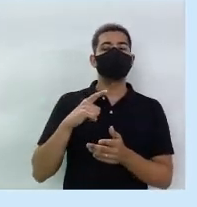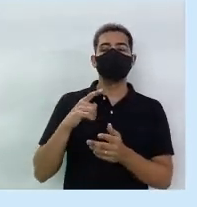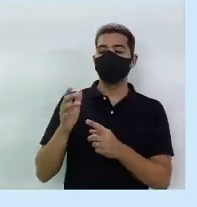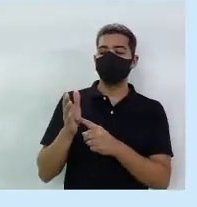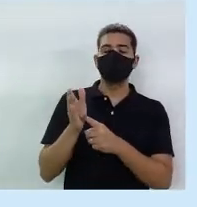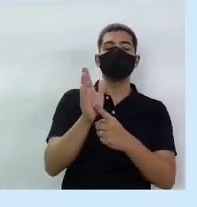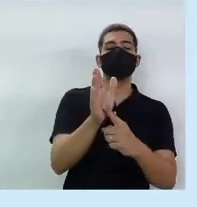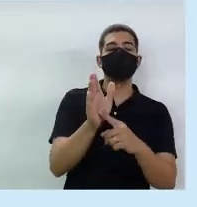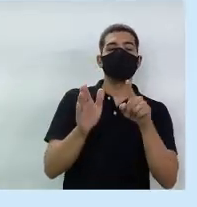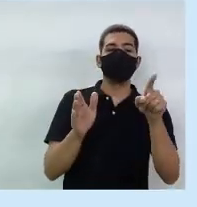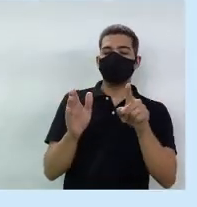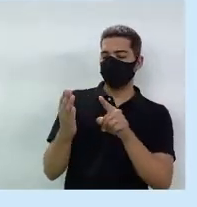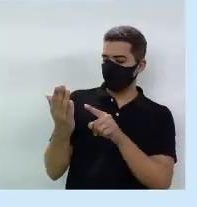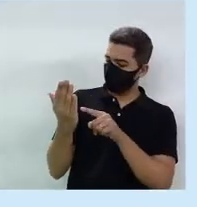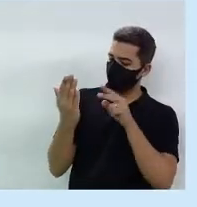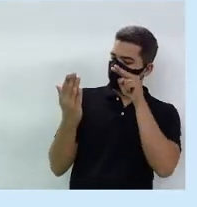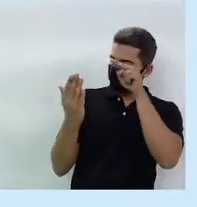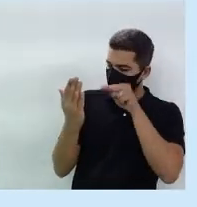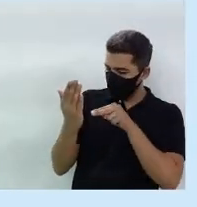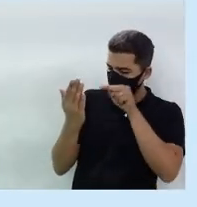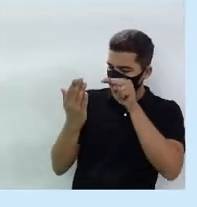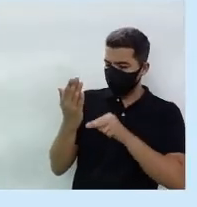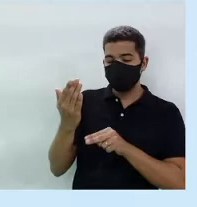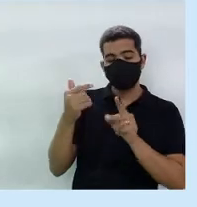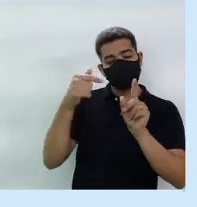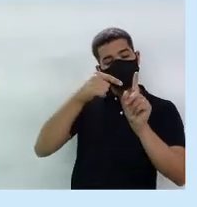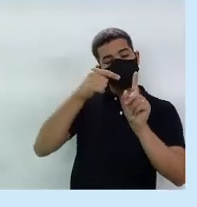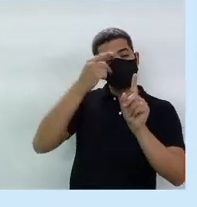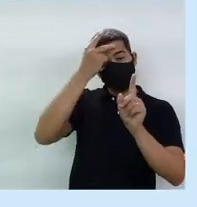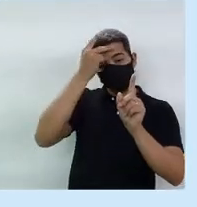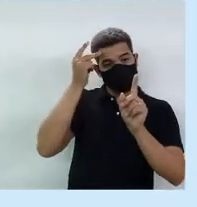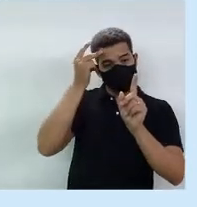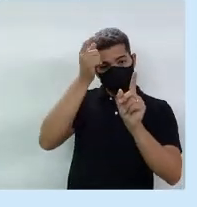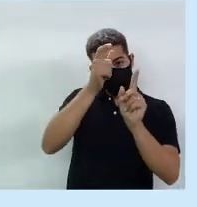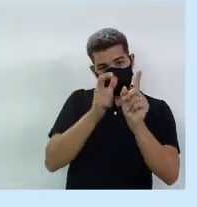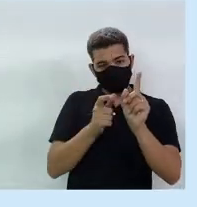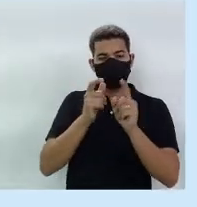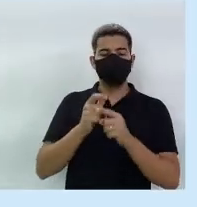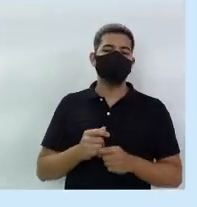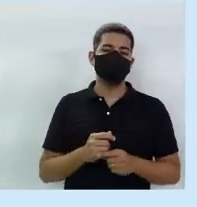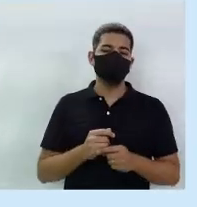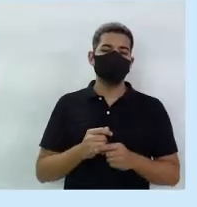um destinatário e a um contexto, a